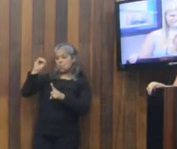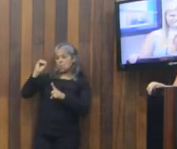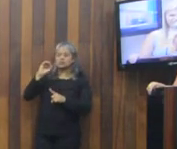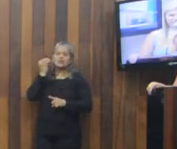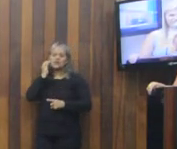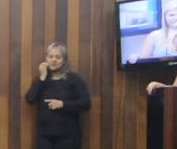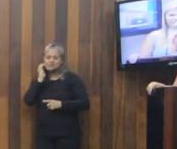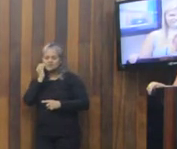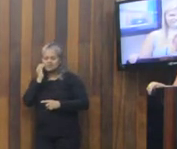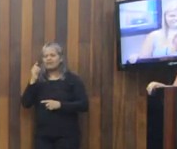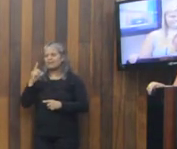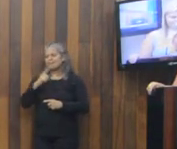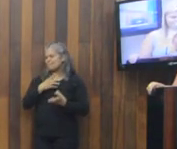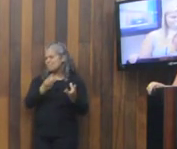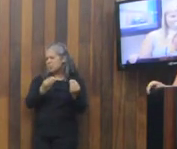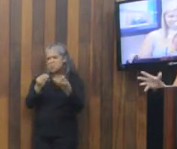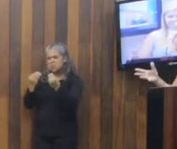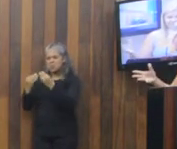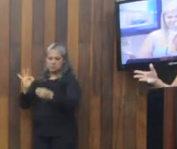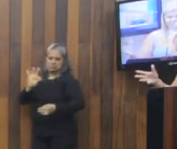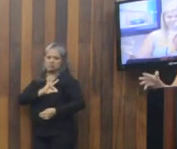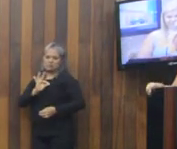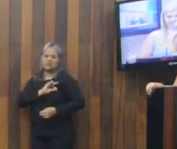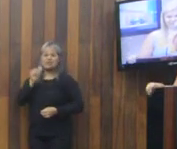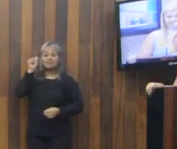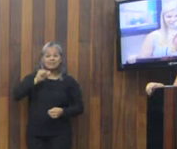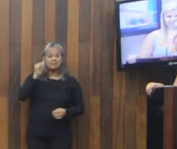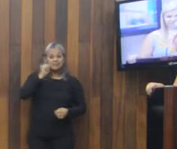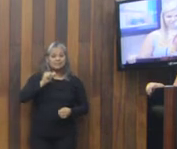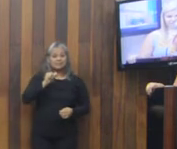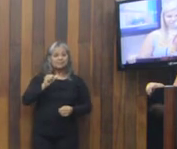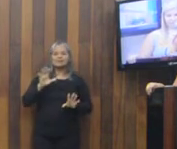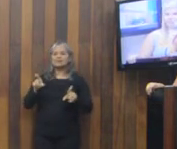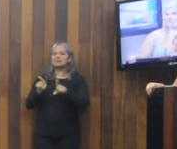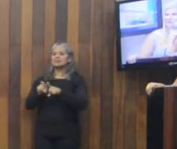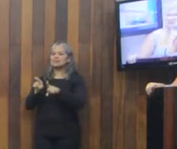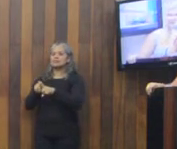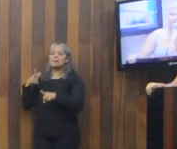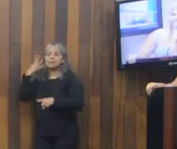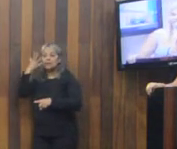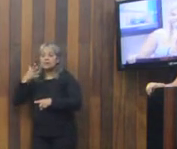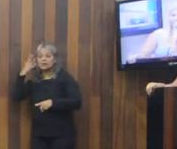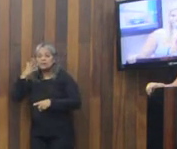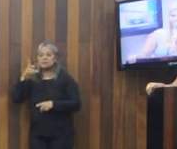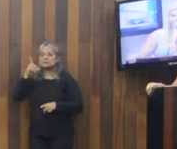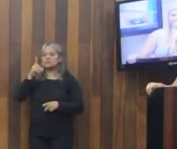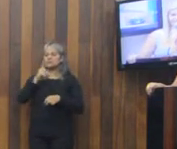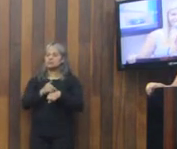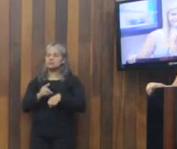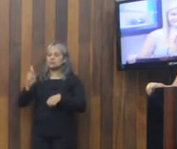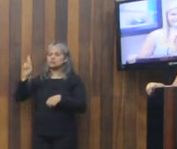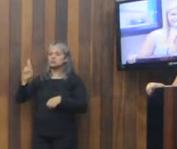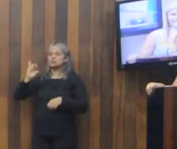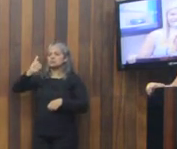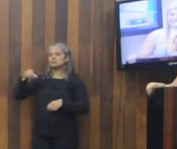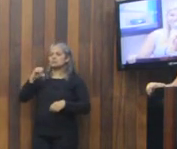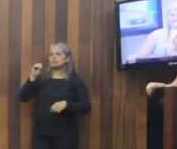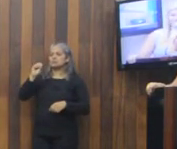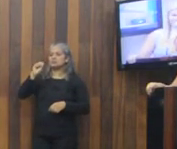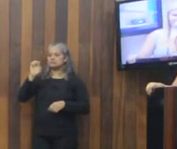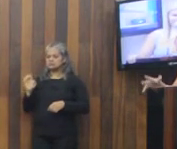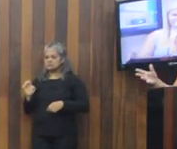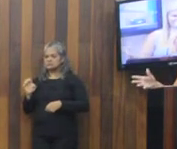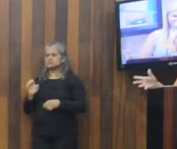de várias policiais militares, com a presença do nosso palestrante, que foi o Dr. José Roberto Rocha. E Luiz